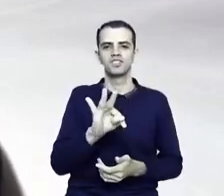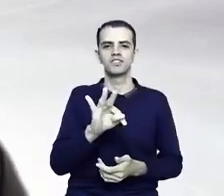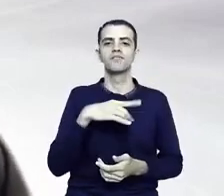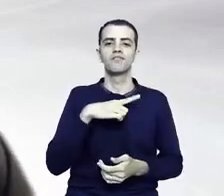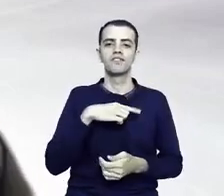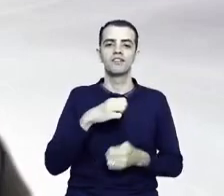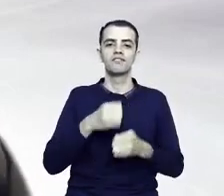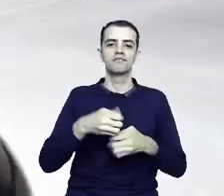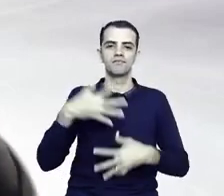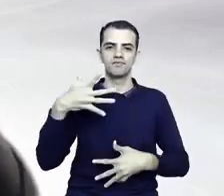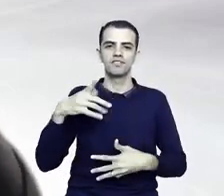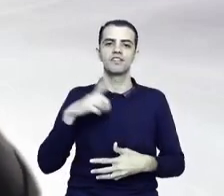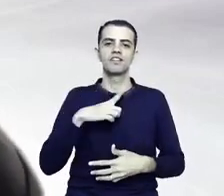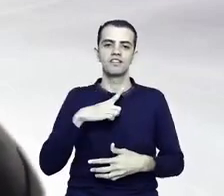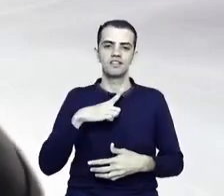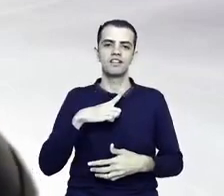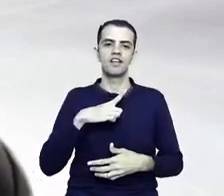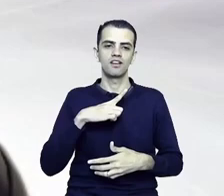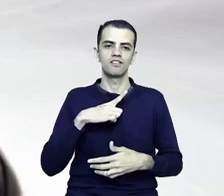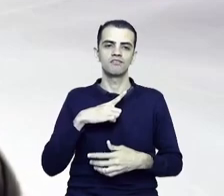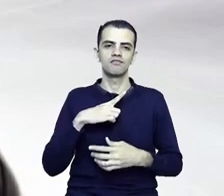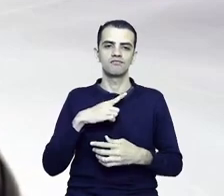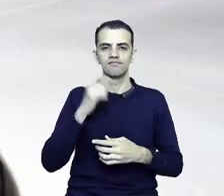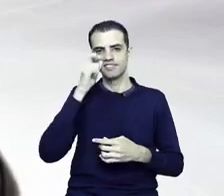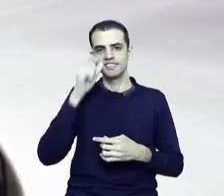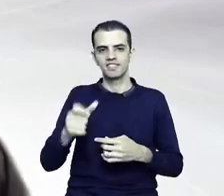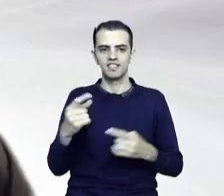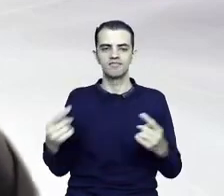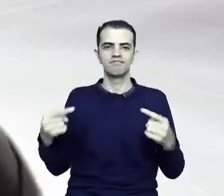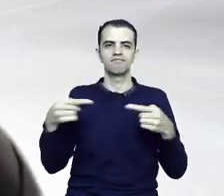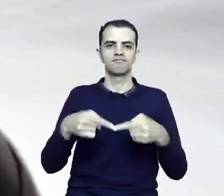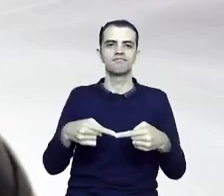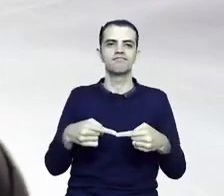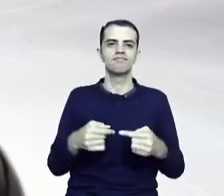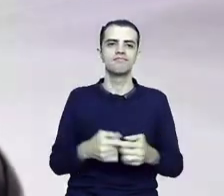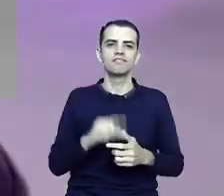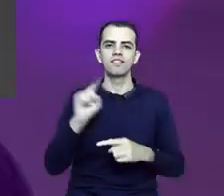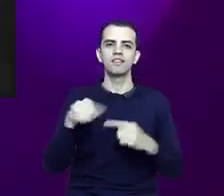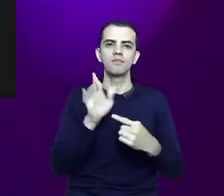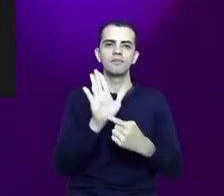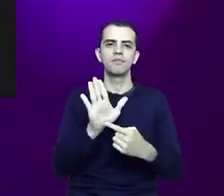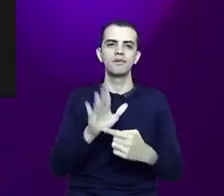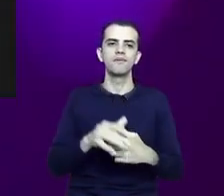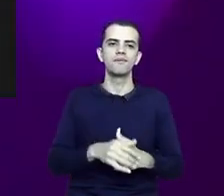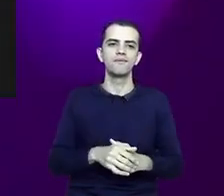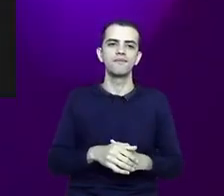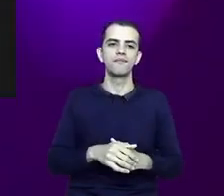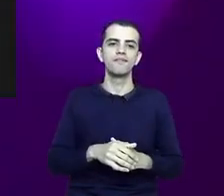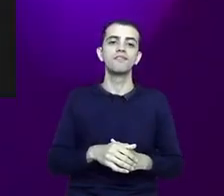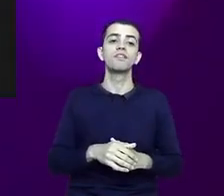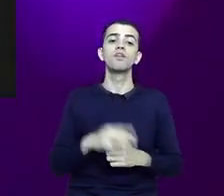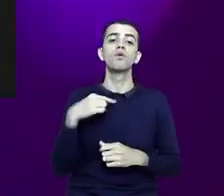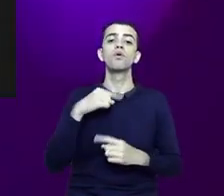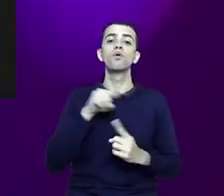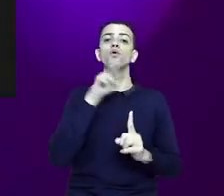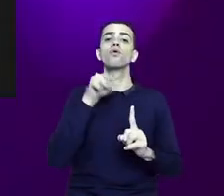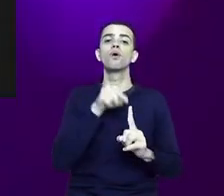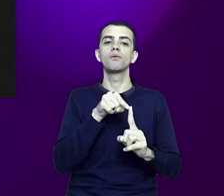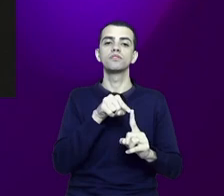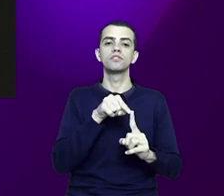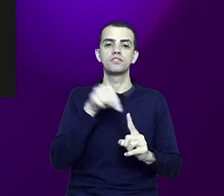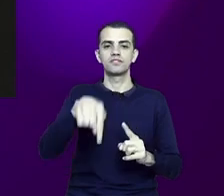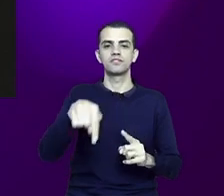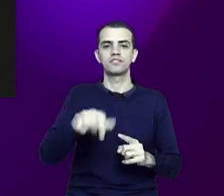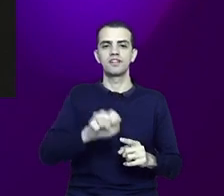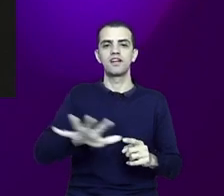conflito de interesses, que depois, no final dessa aula, a gente vai conversar um pouquinho sobre isso. E os objetivos dessa aula são mostrar